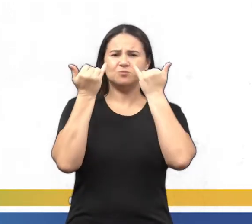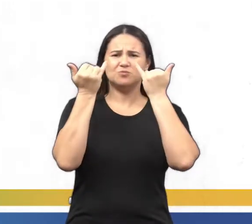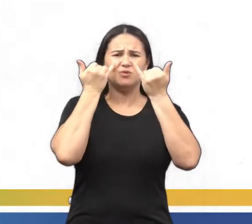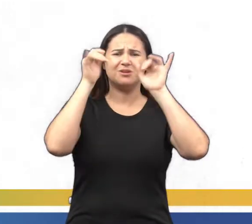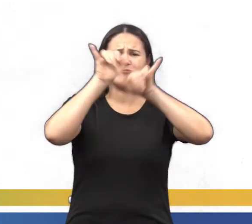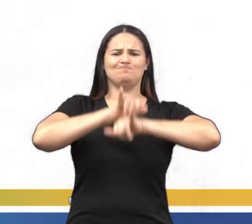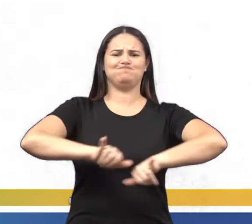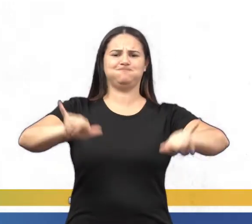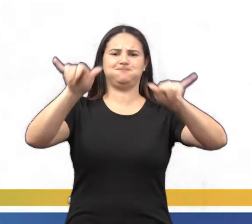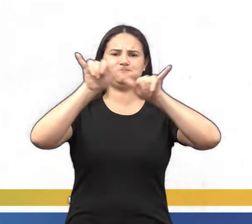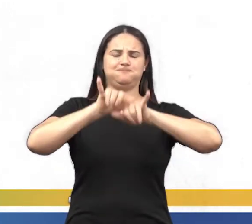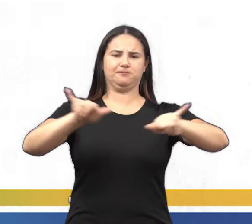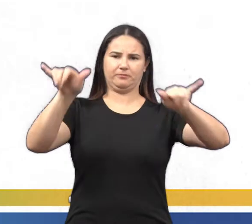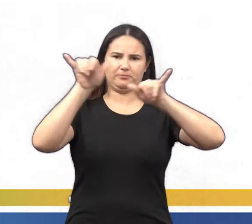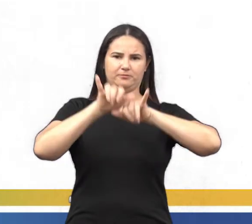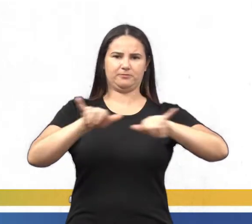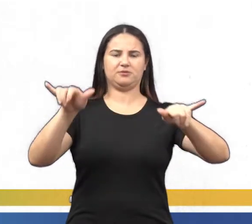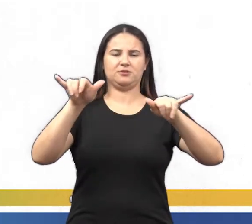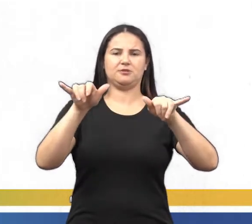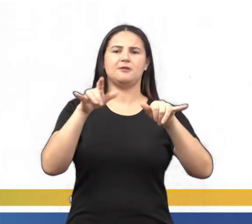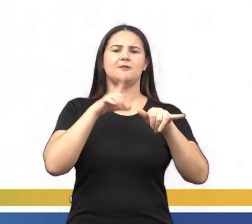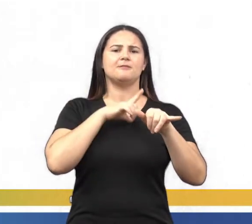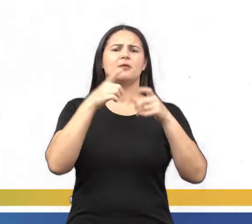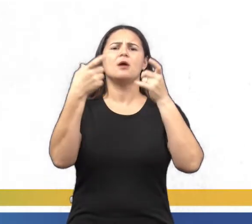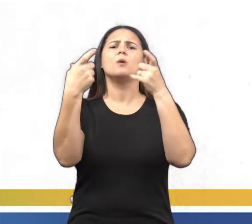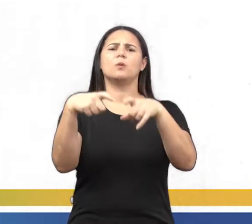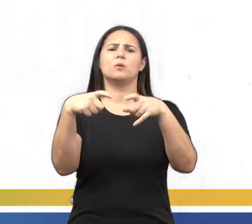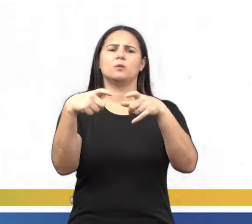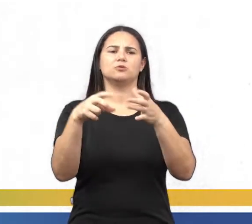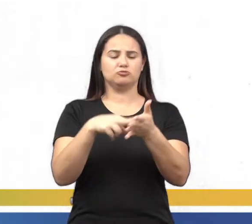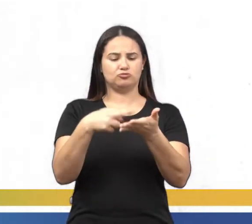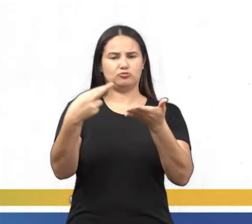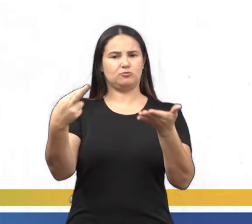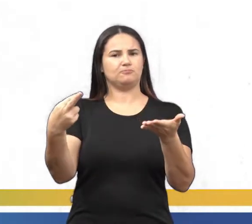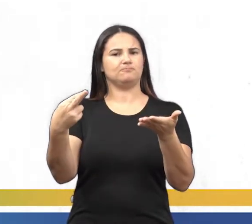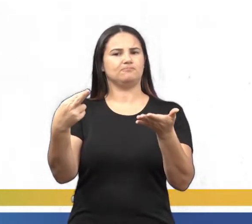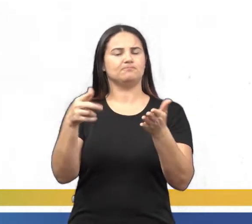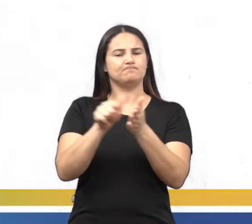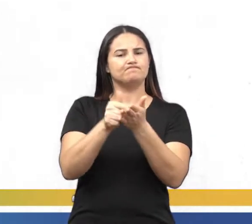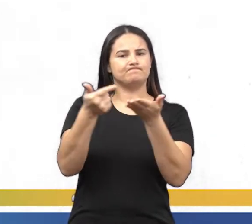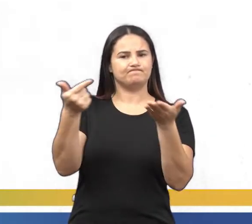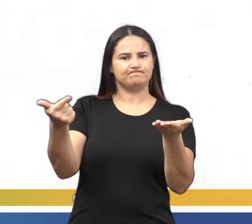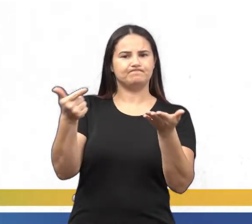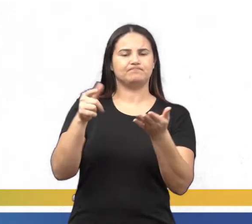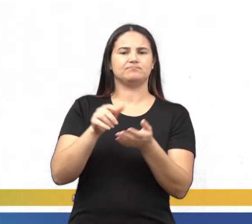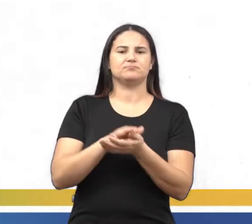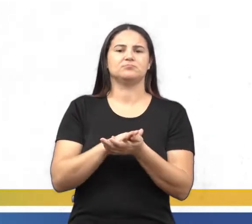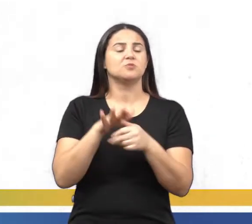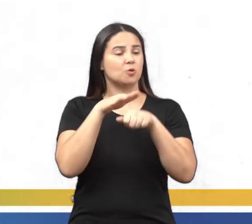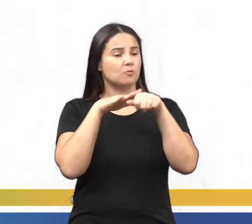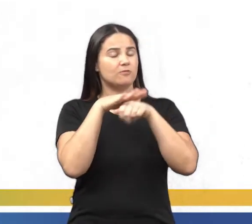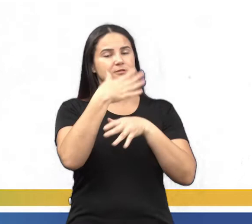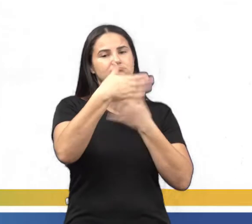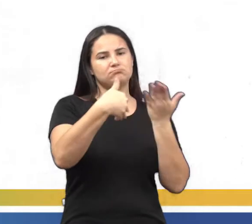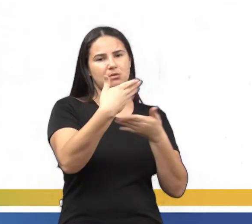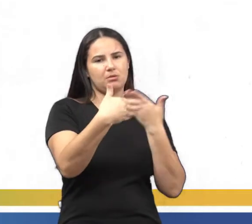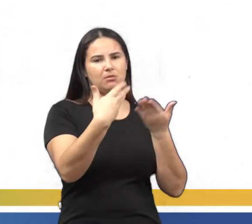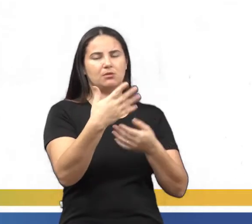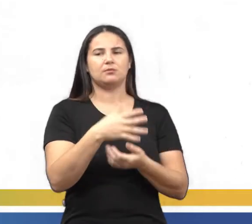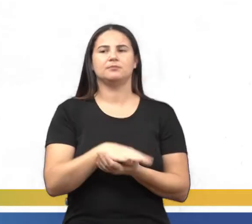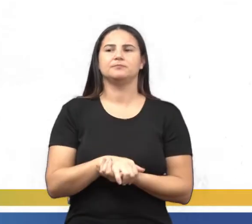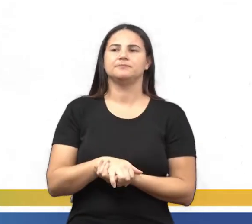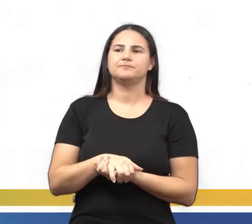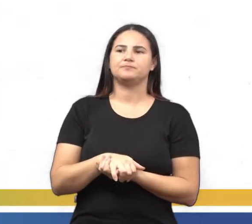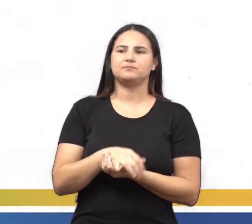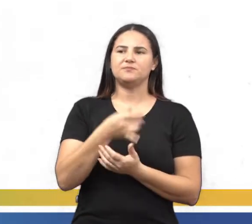mais tenho acesso. Em jornais, em revista, em todo lugar, gente, tem função informativa, numa conversa. Eu trouxe um